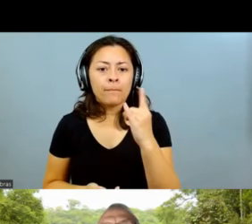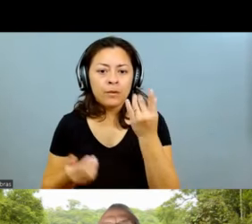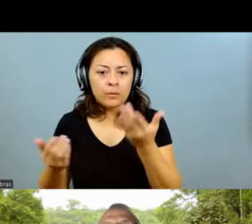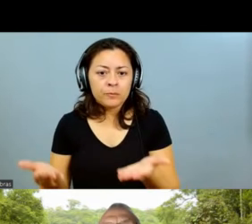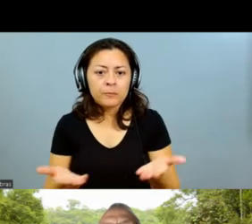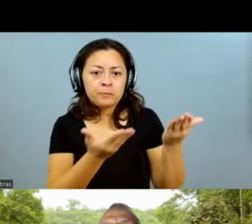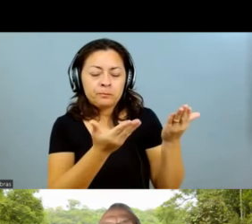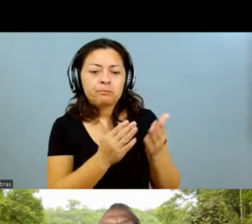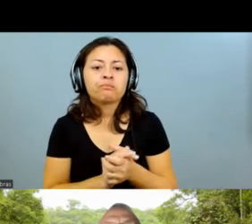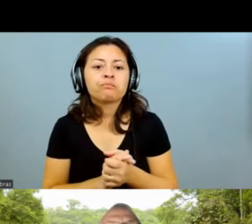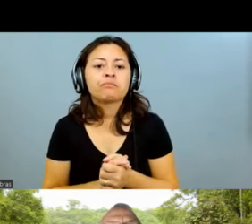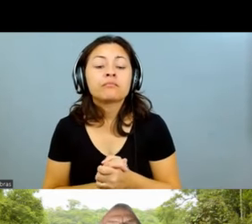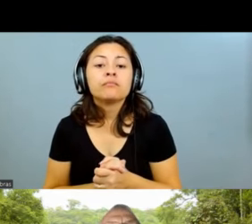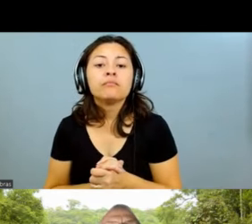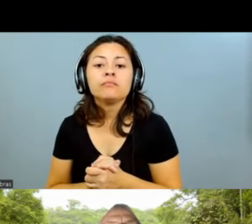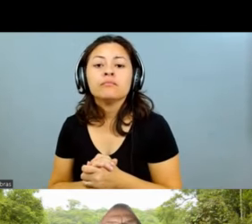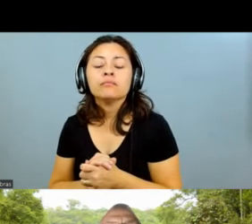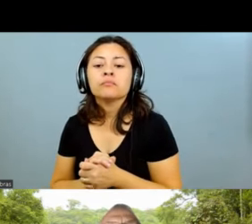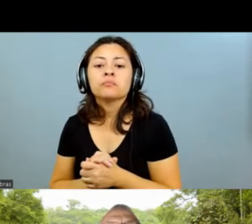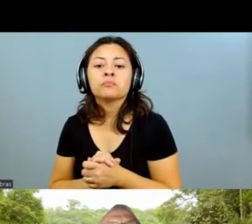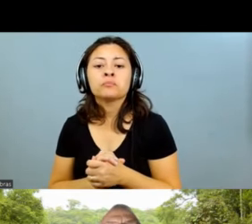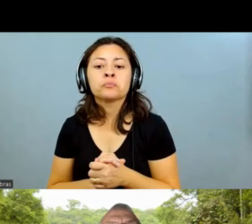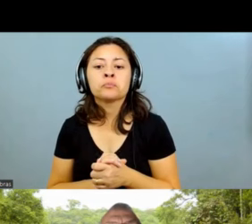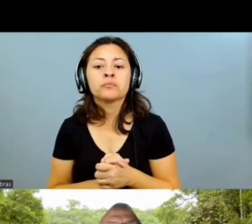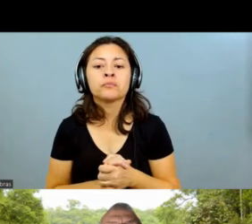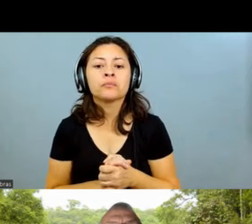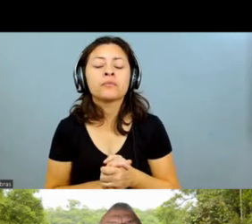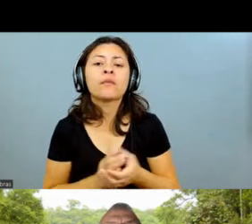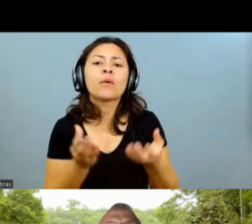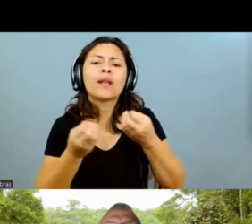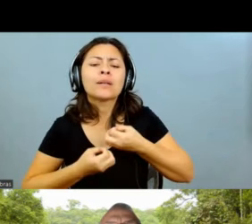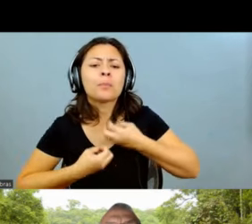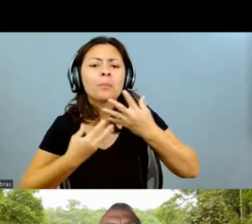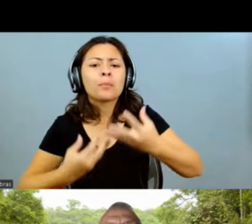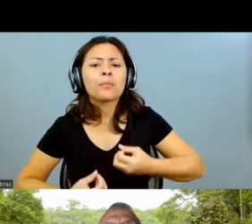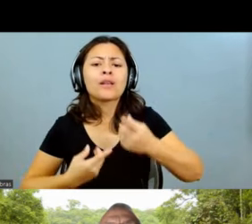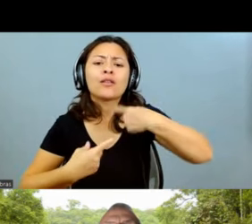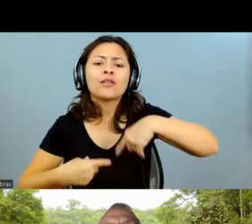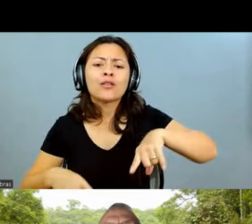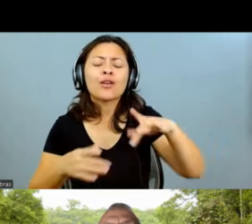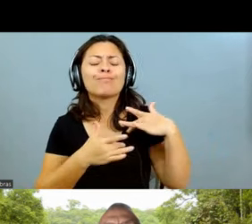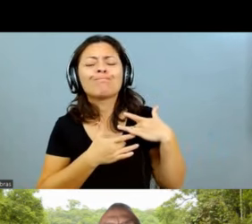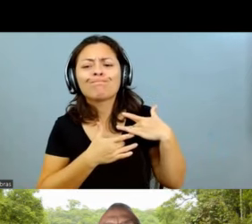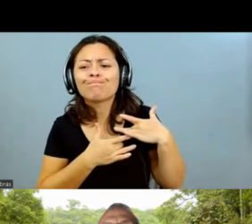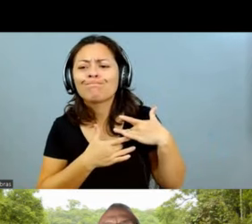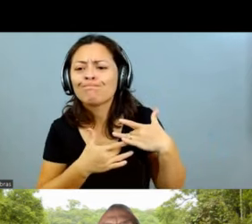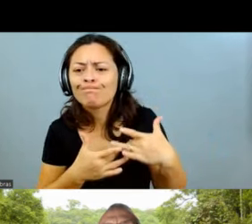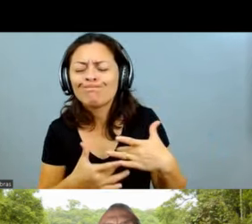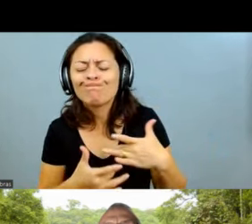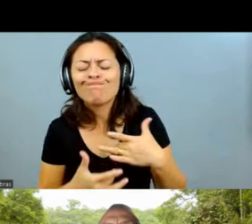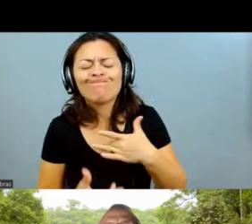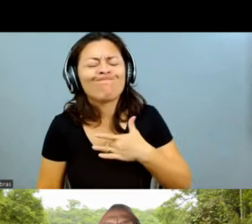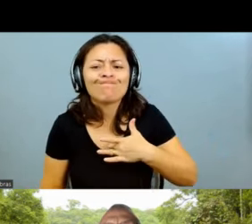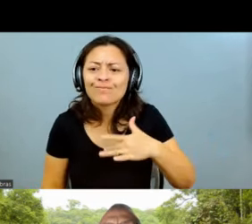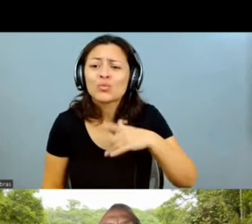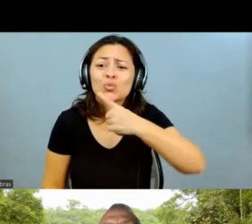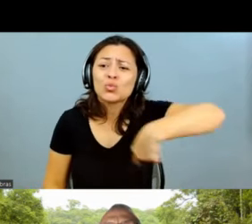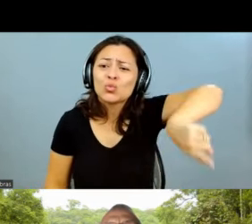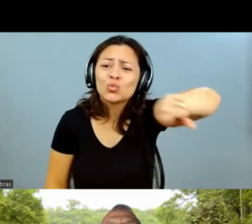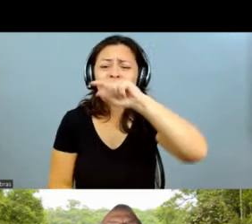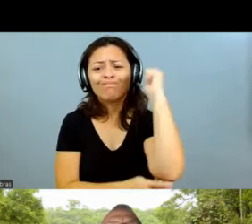21 gostaríamos de expressar Nossa profunda solidariedade com os cidadãos atingidos